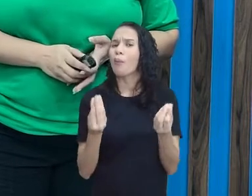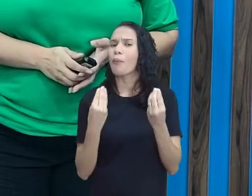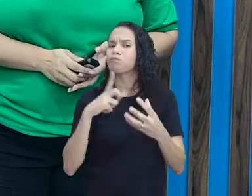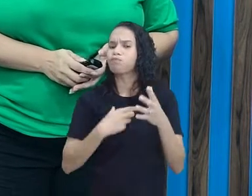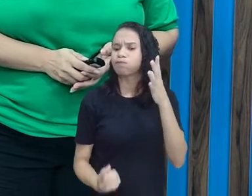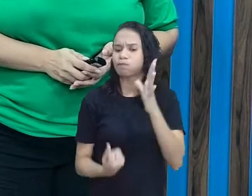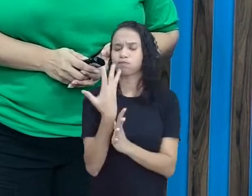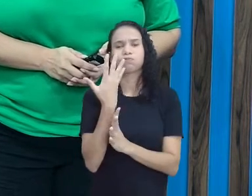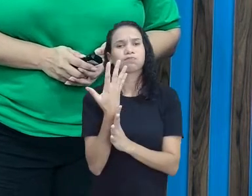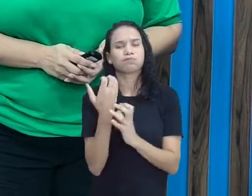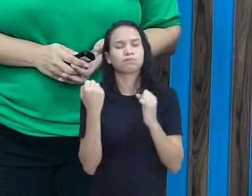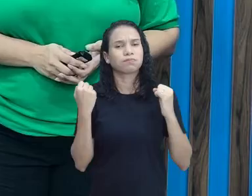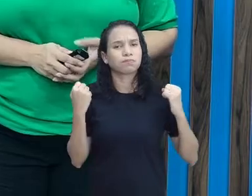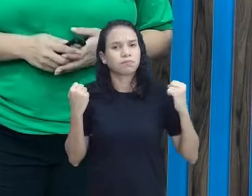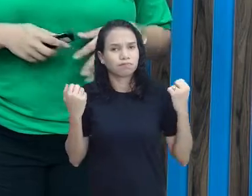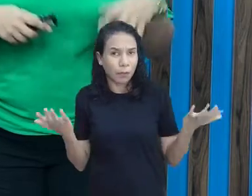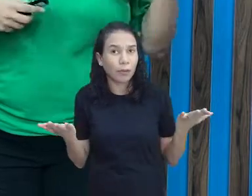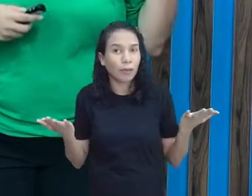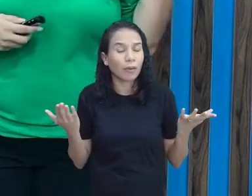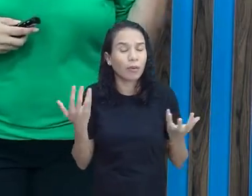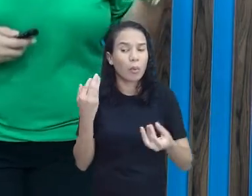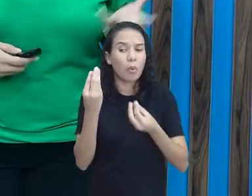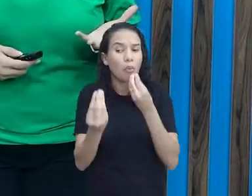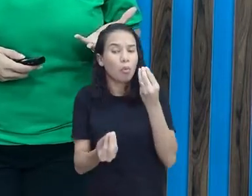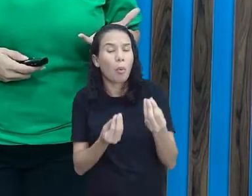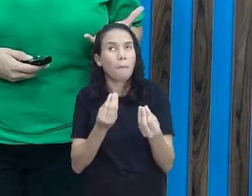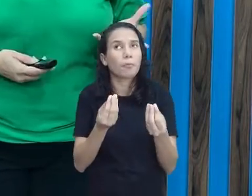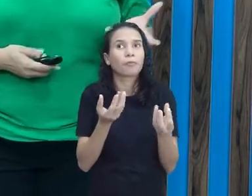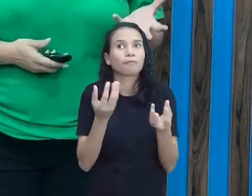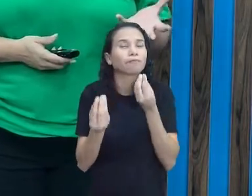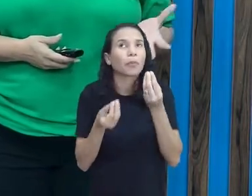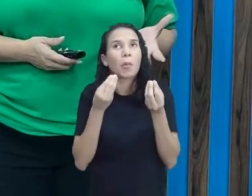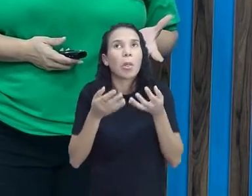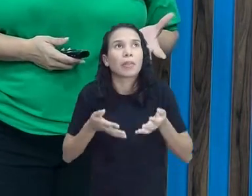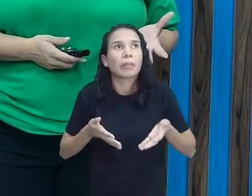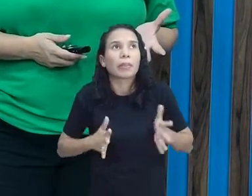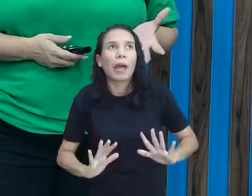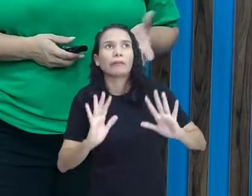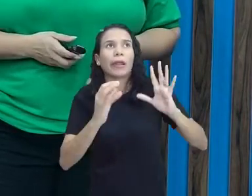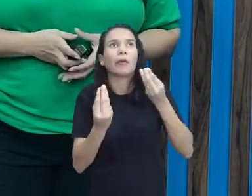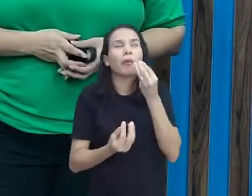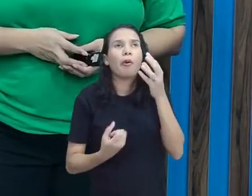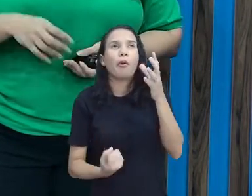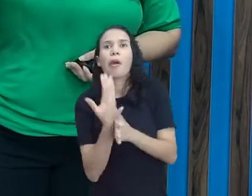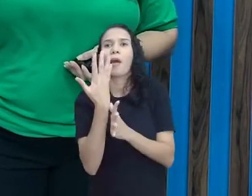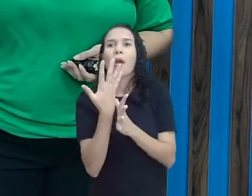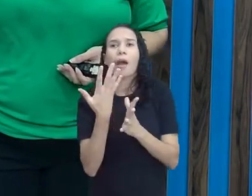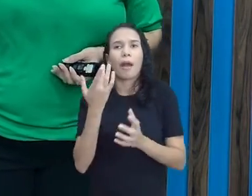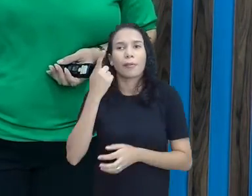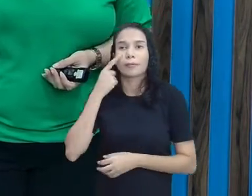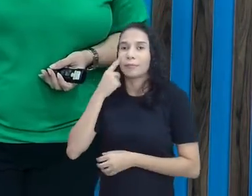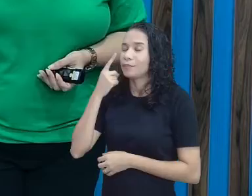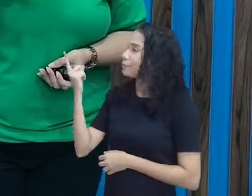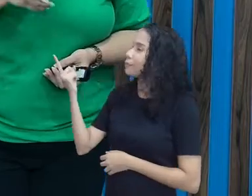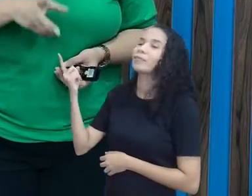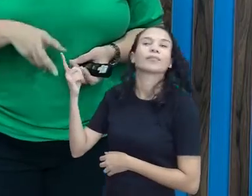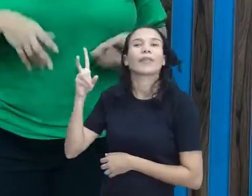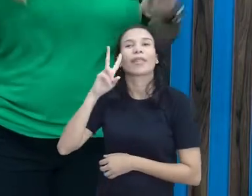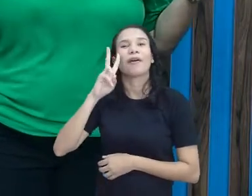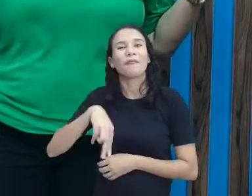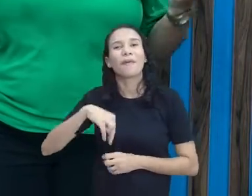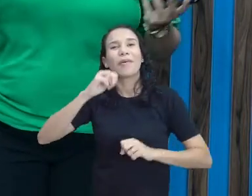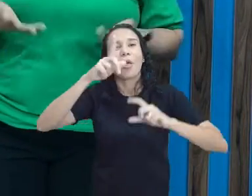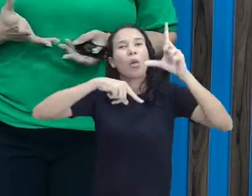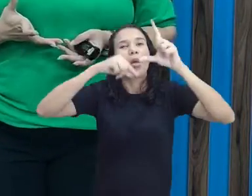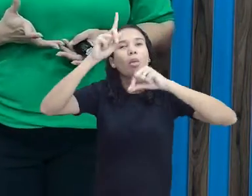estrelas surgem, né? Como é que elas nascem? Então, vou te contar. Olha só essa nebulosa, que